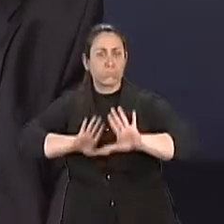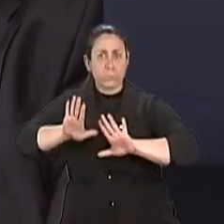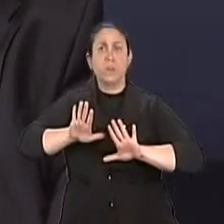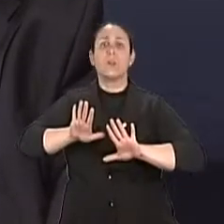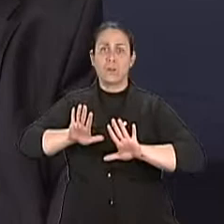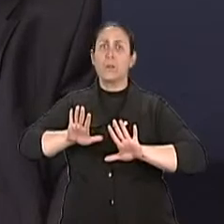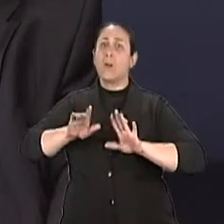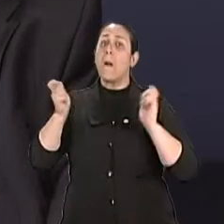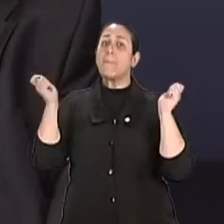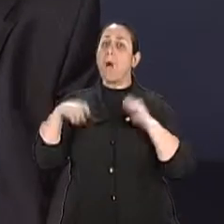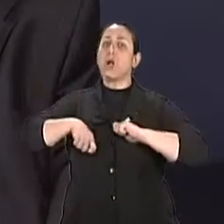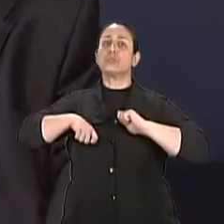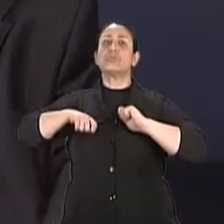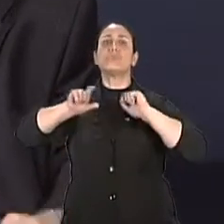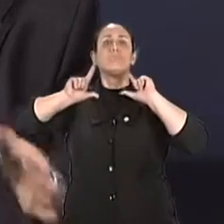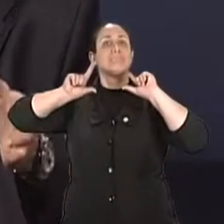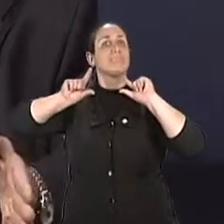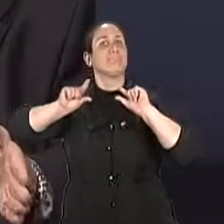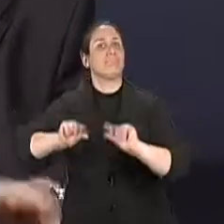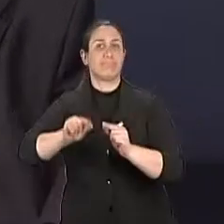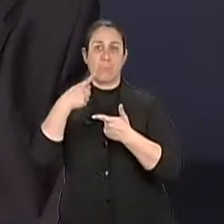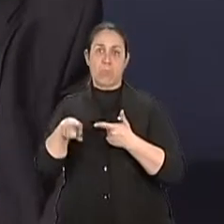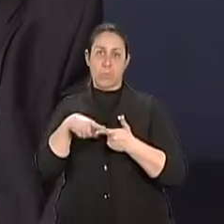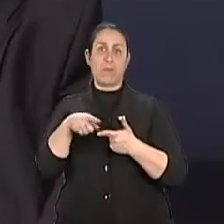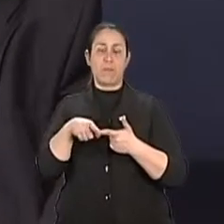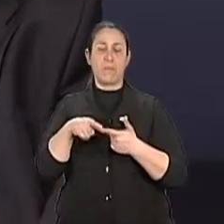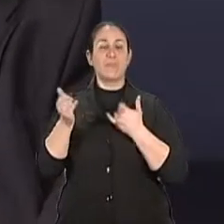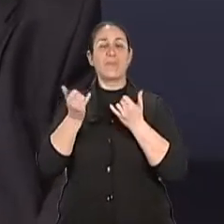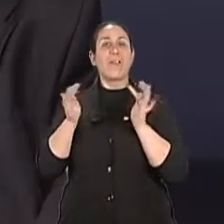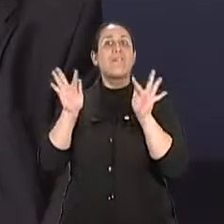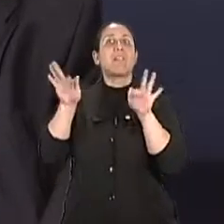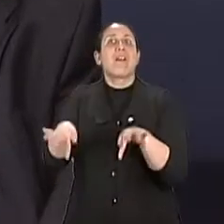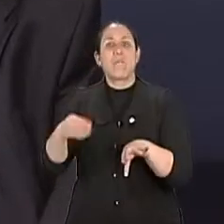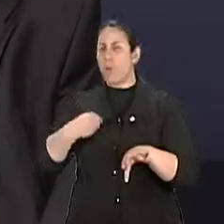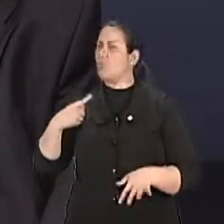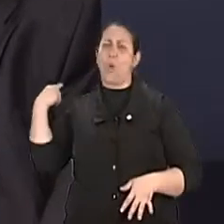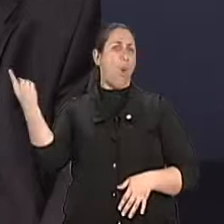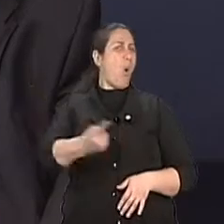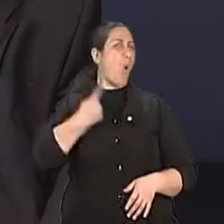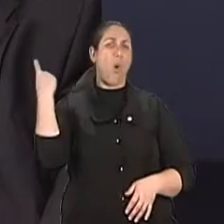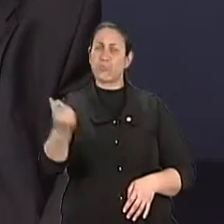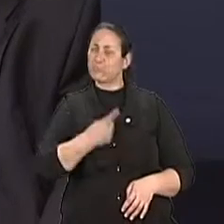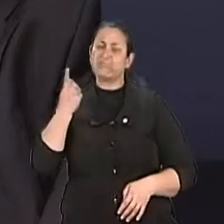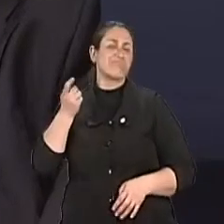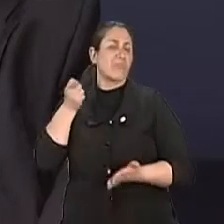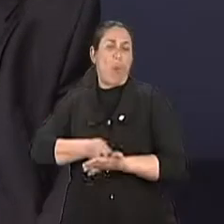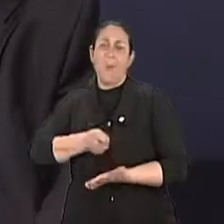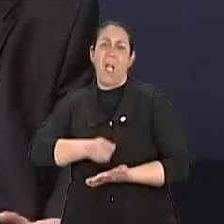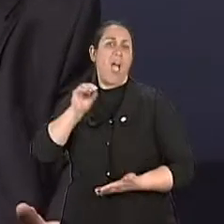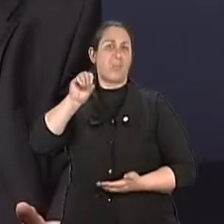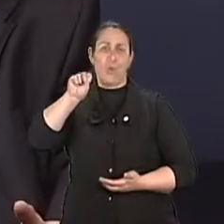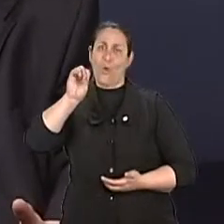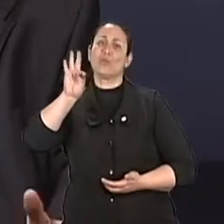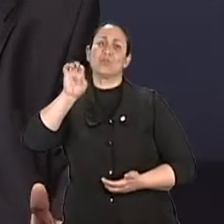ser humano, tendo como desfecho final o final da vida, todos nós vamos ter osteoporose. Agora, o